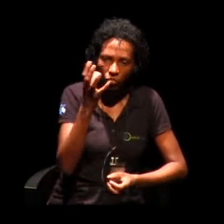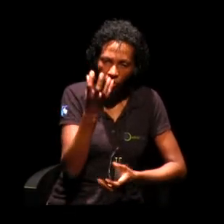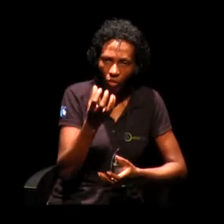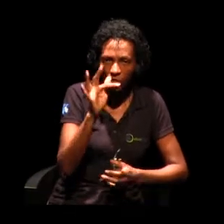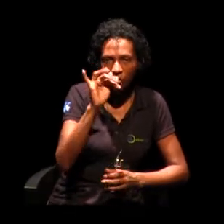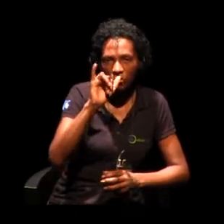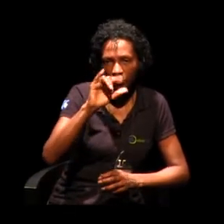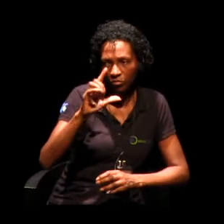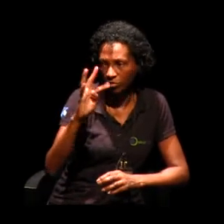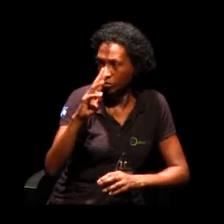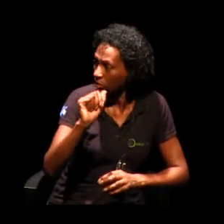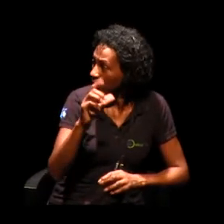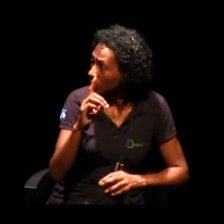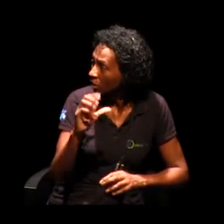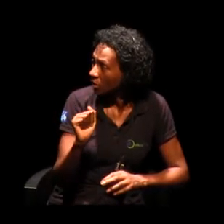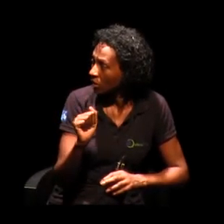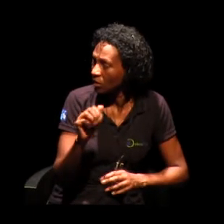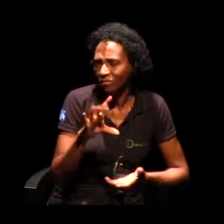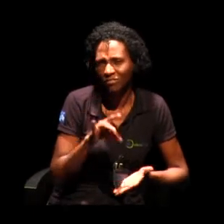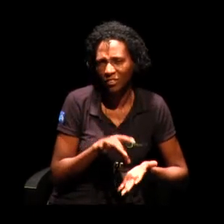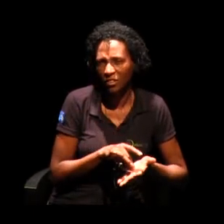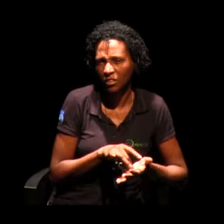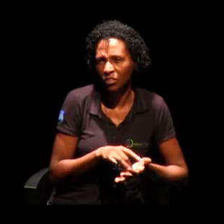pode utilizar essa luz filtrada.